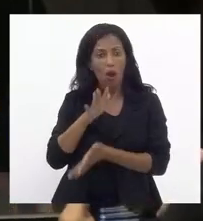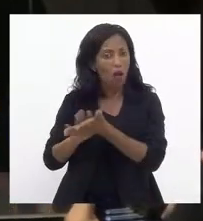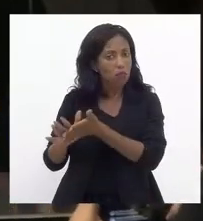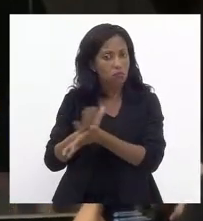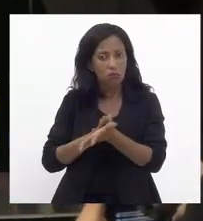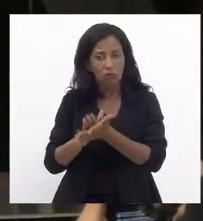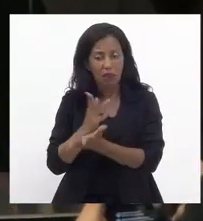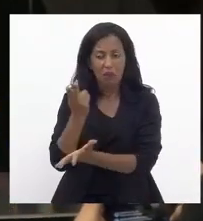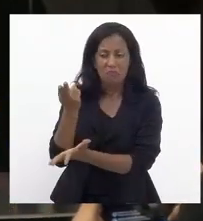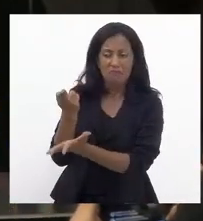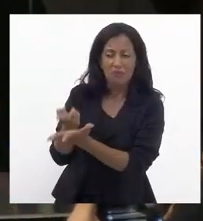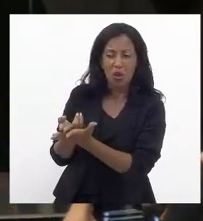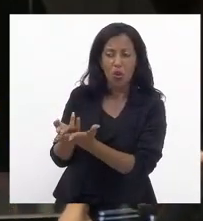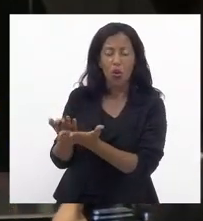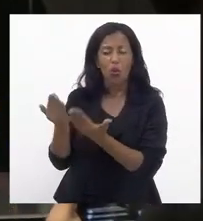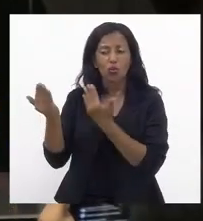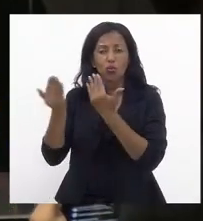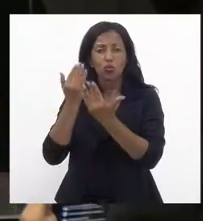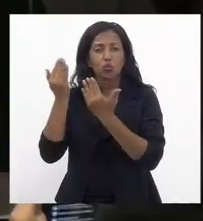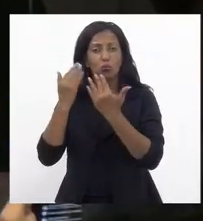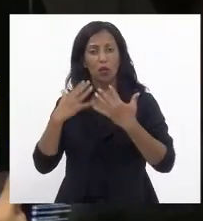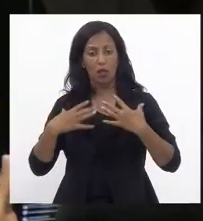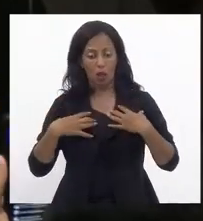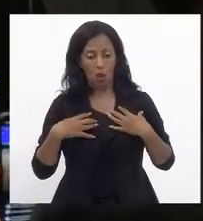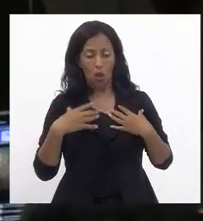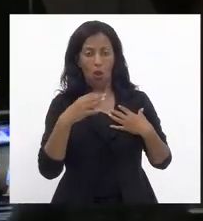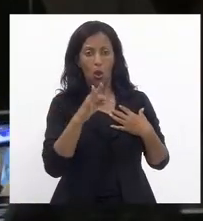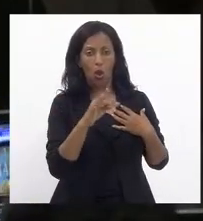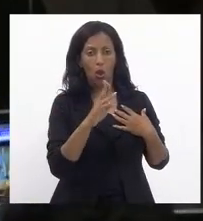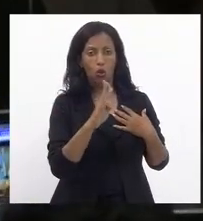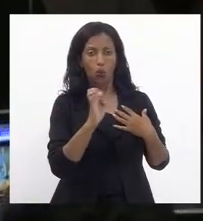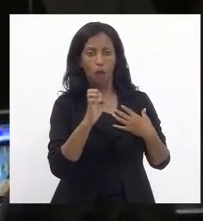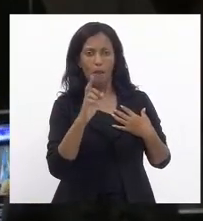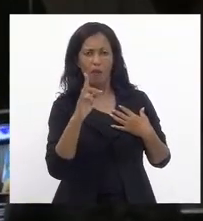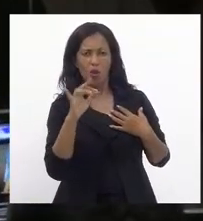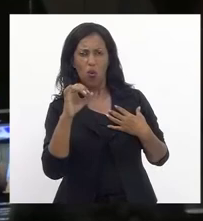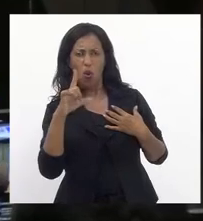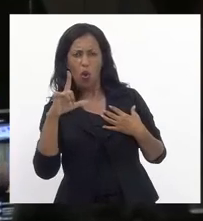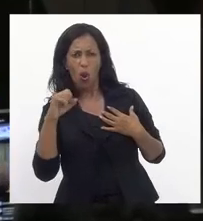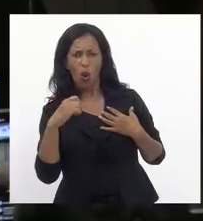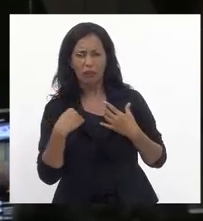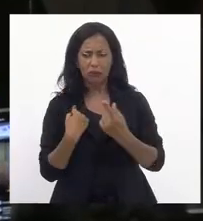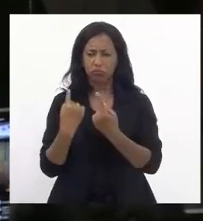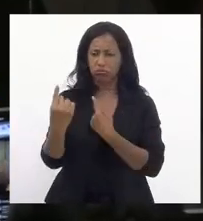a paciente com uma suspeita de tuberculose, mas um entra e sai dos